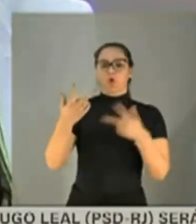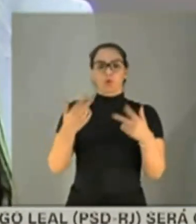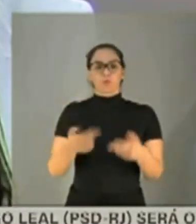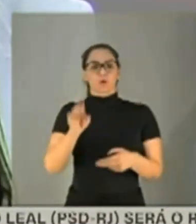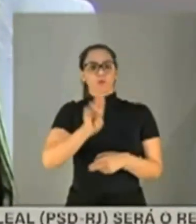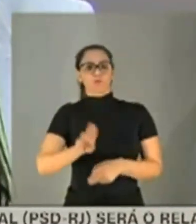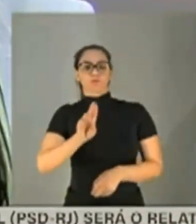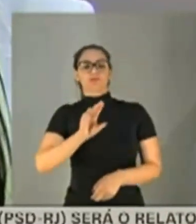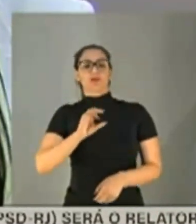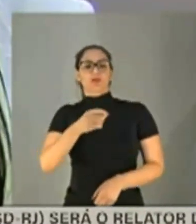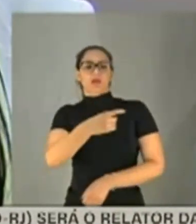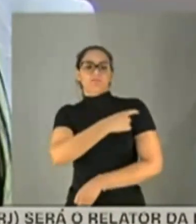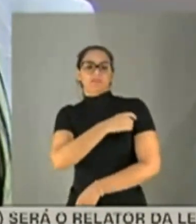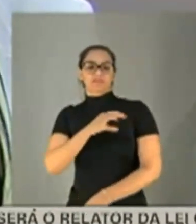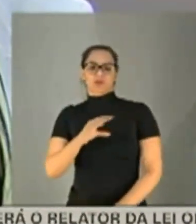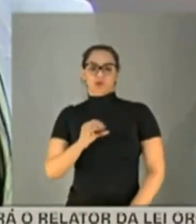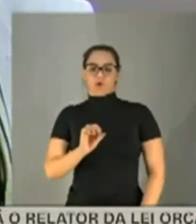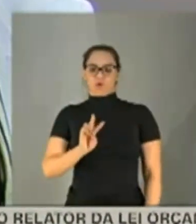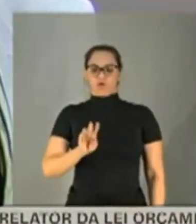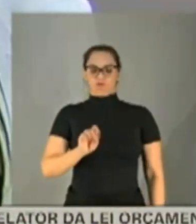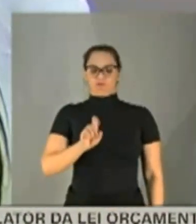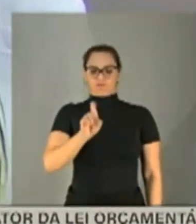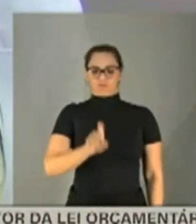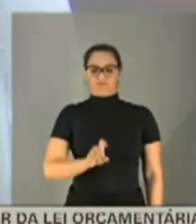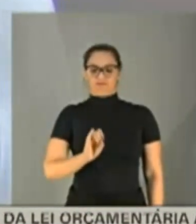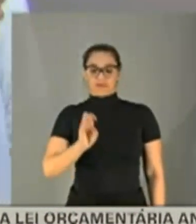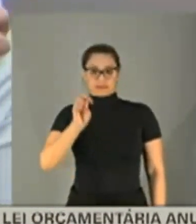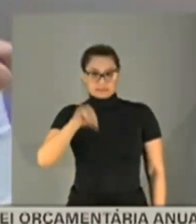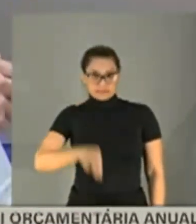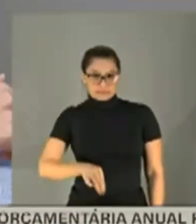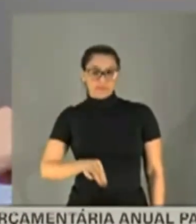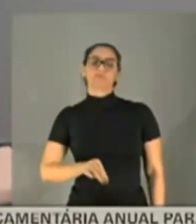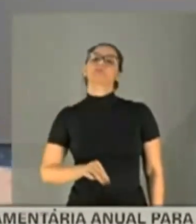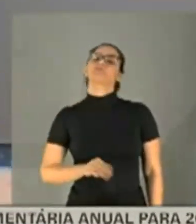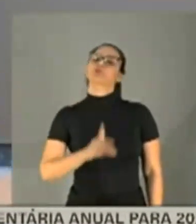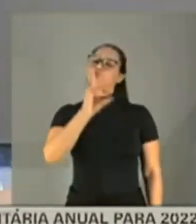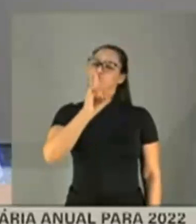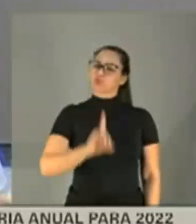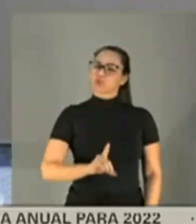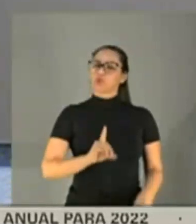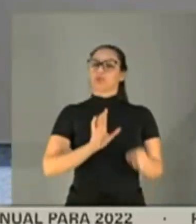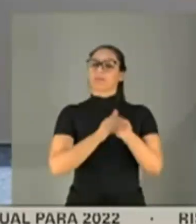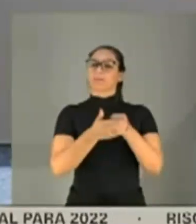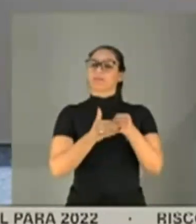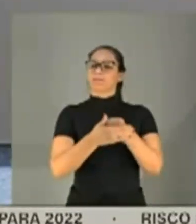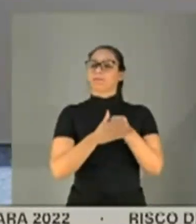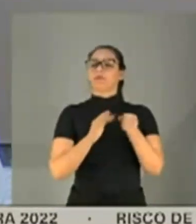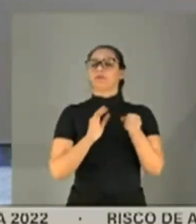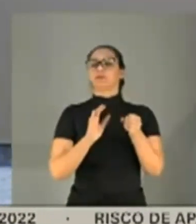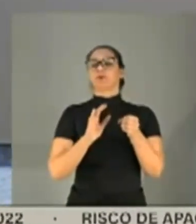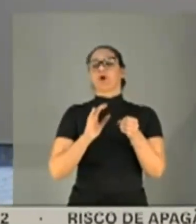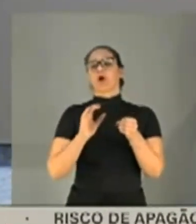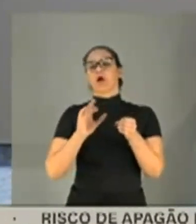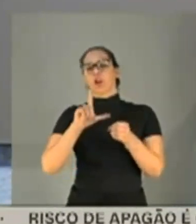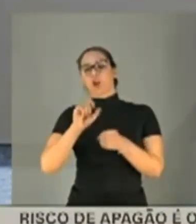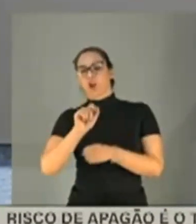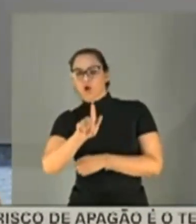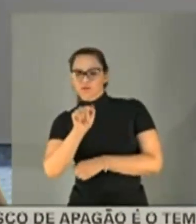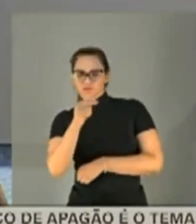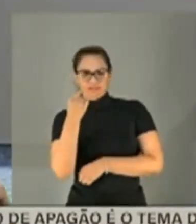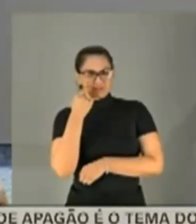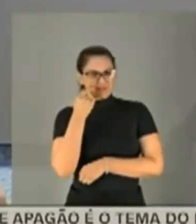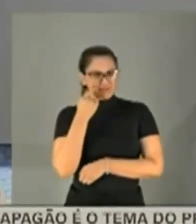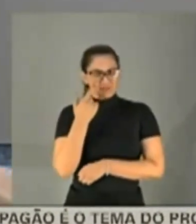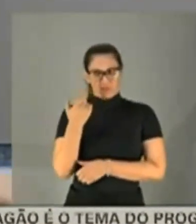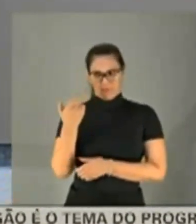da Covaxin? Como diretor de departamento de logística, o senhor considerou esta questão